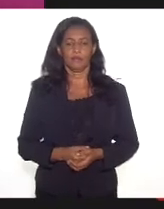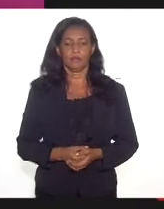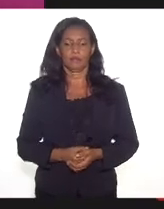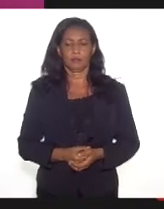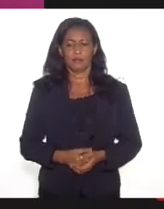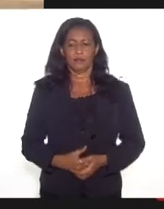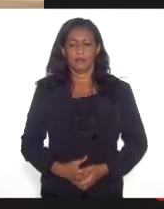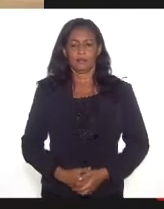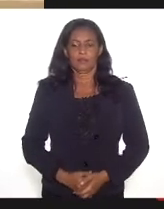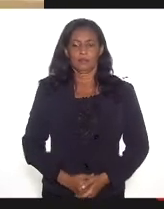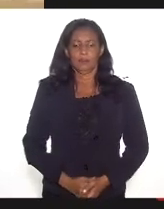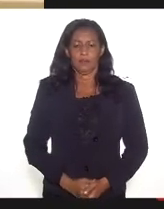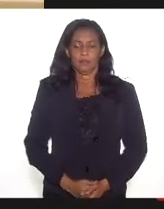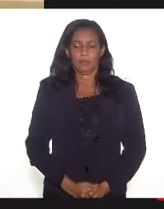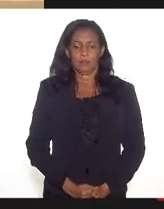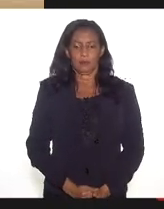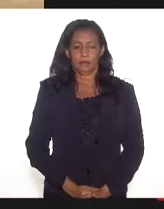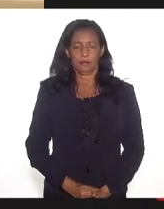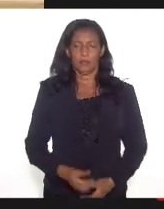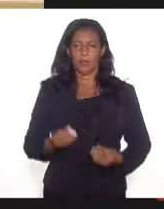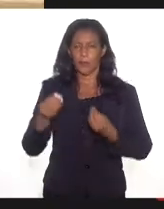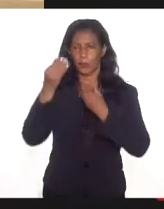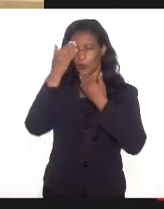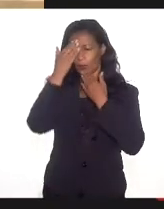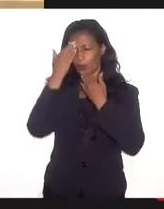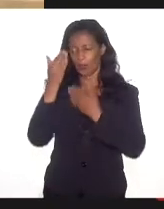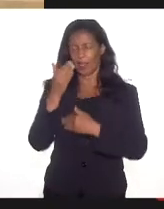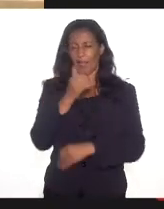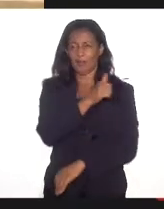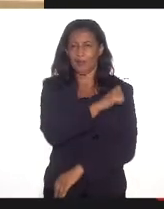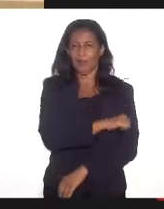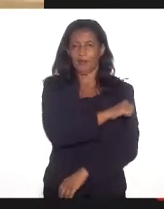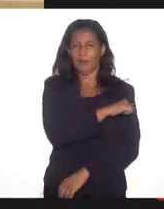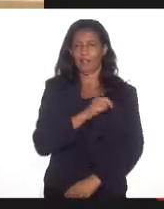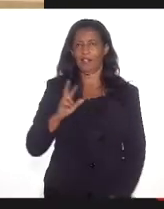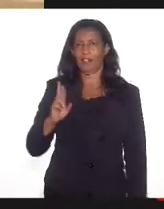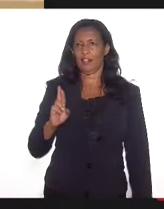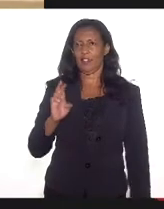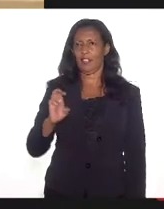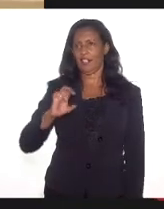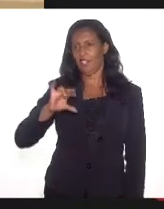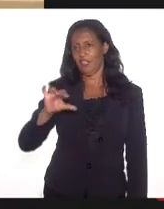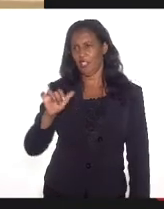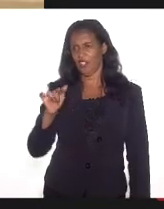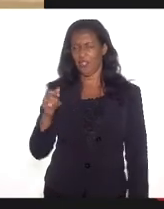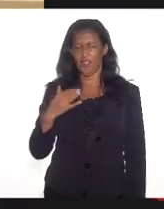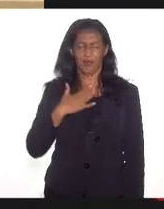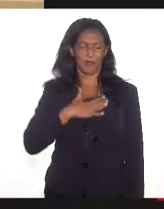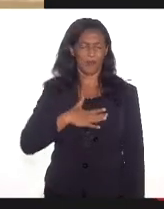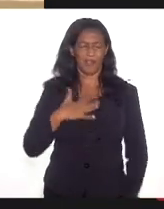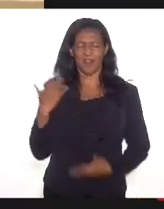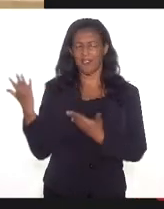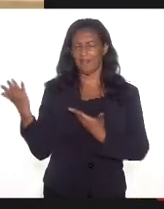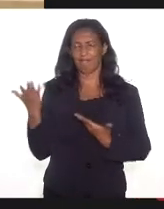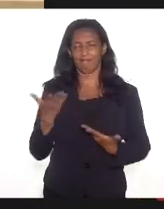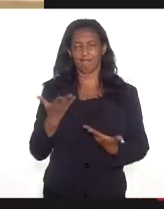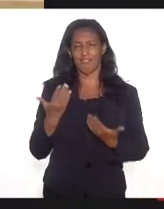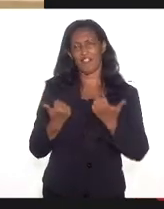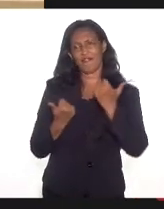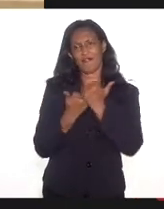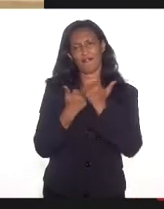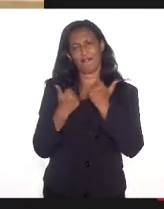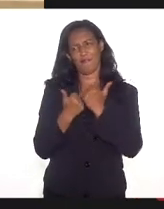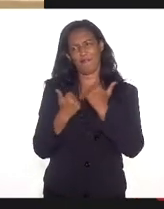muito obrigada deputada enfermeira Rejane é um prazer enorme ter a senhora como vice